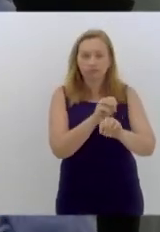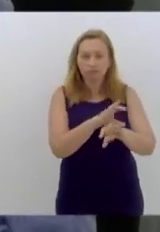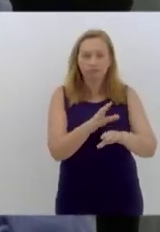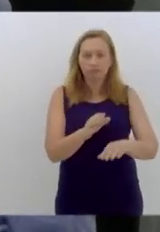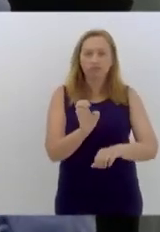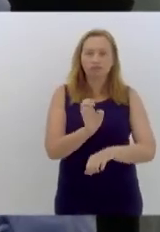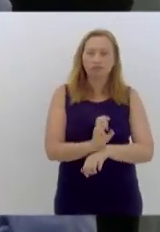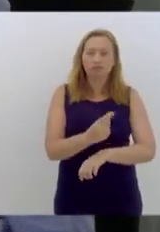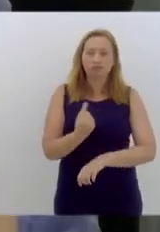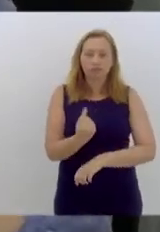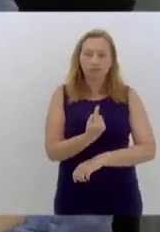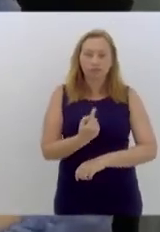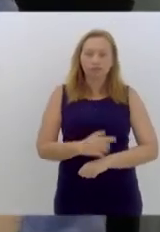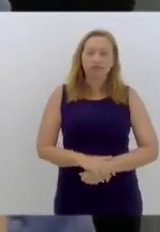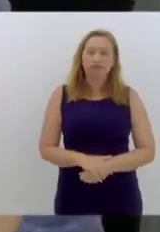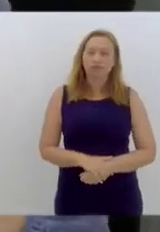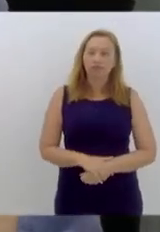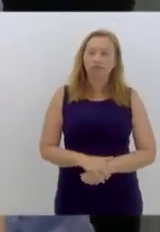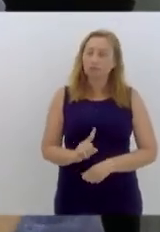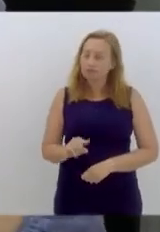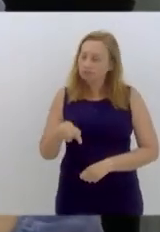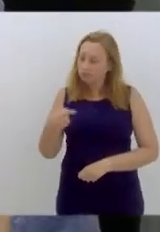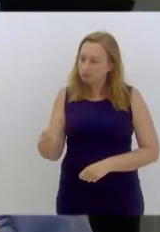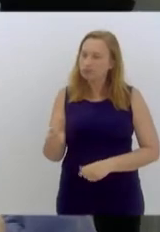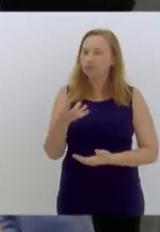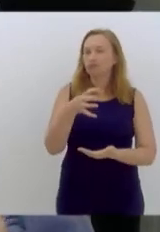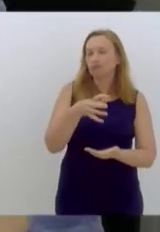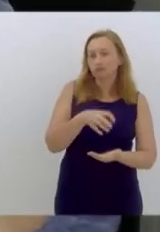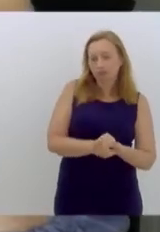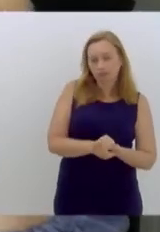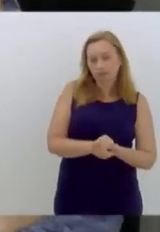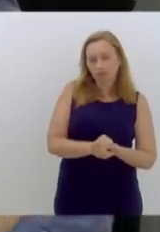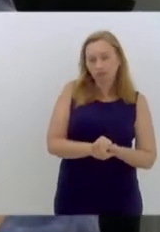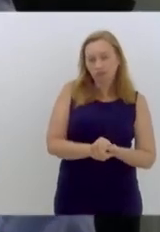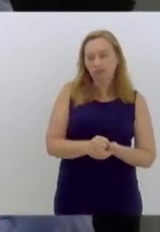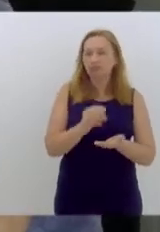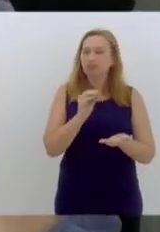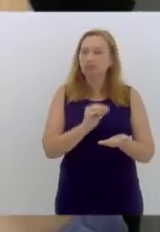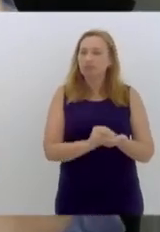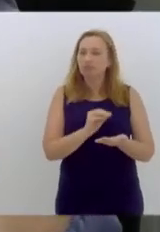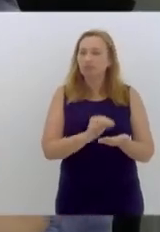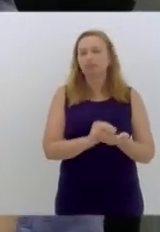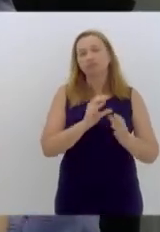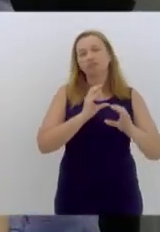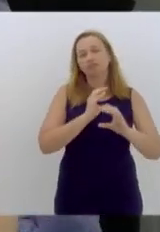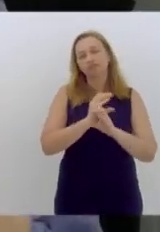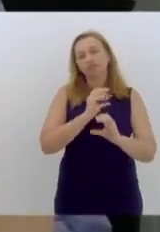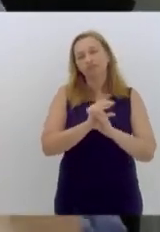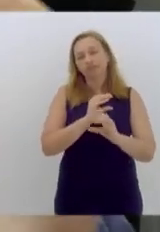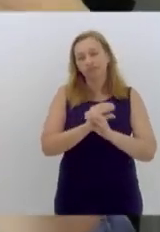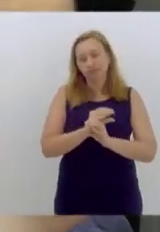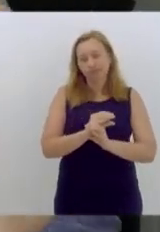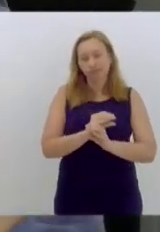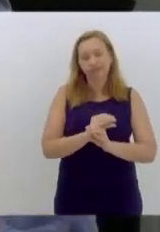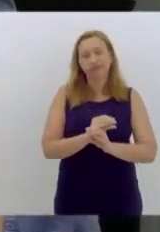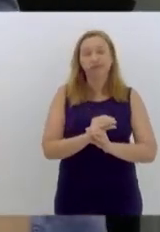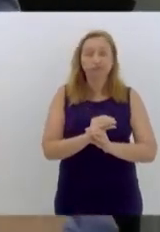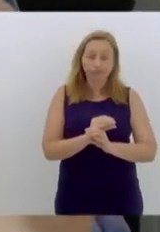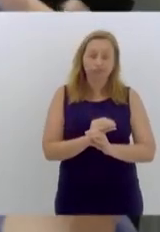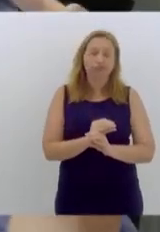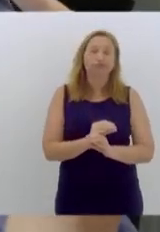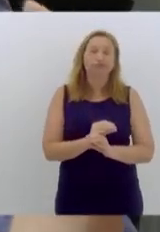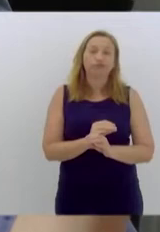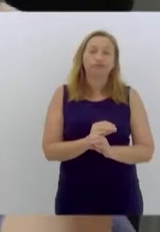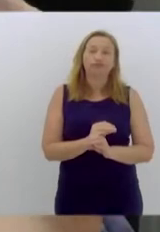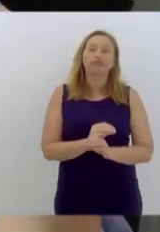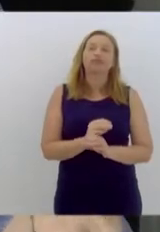nosso estado. Deixar outra vez registrado que essa falta de comunicação, que claramente